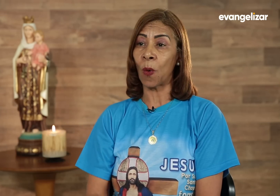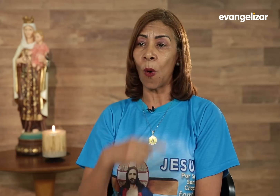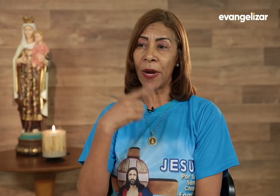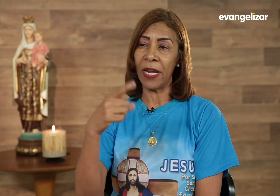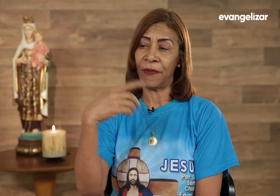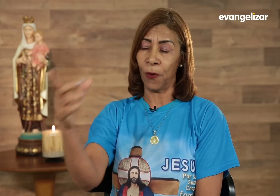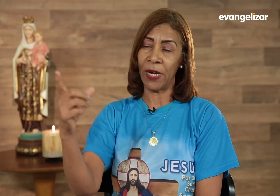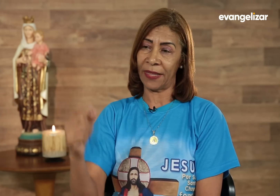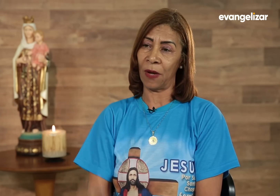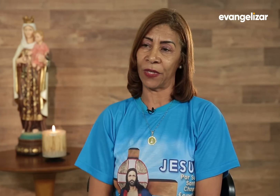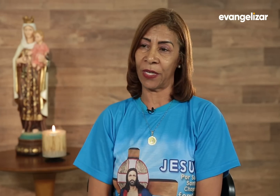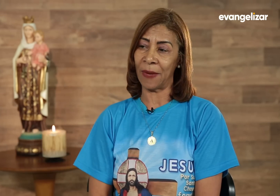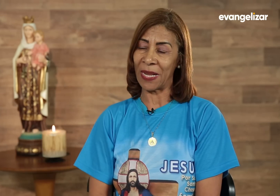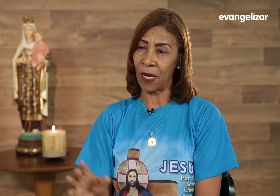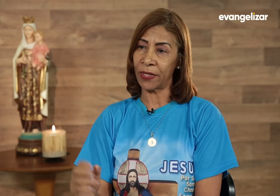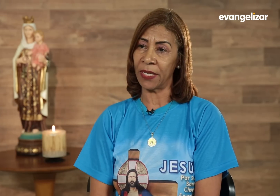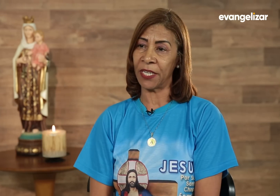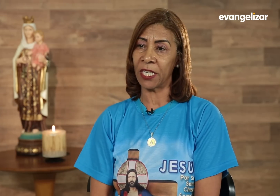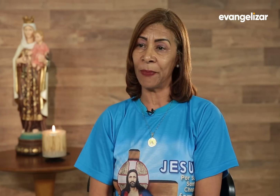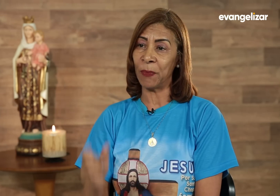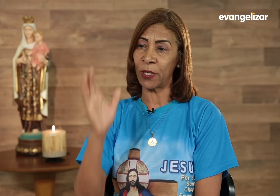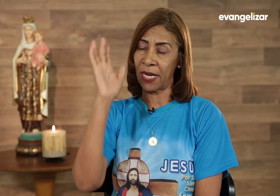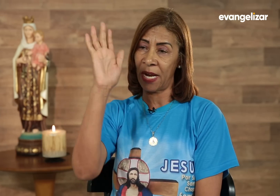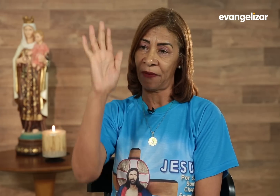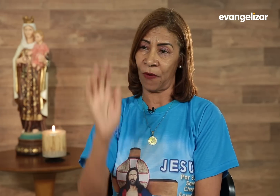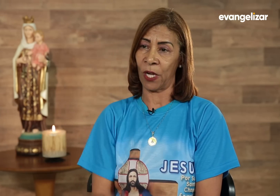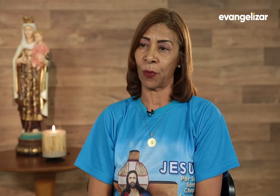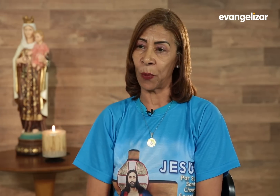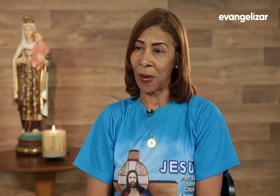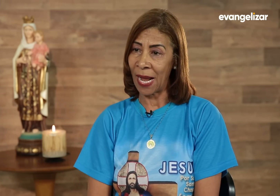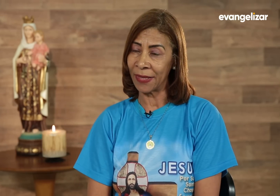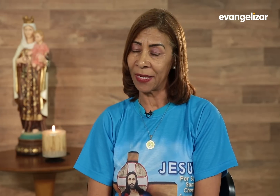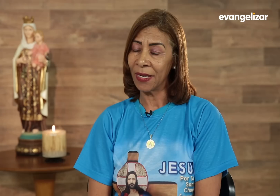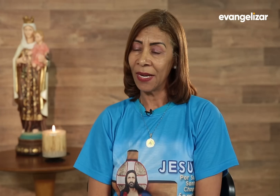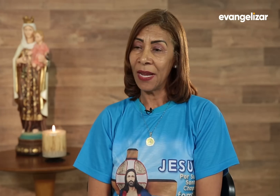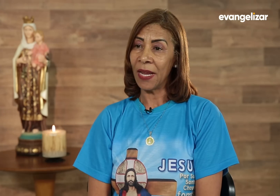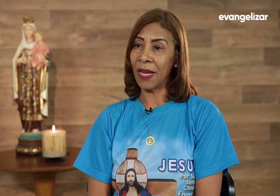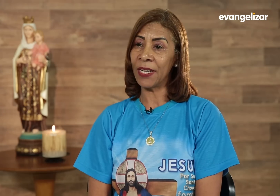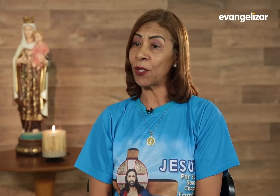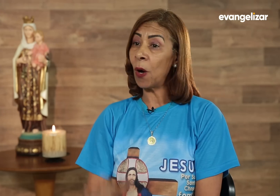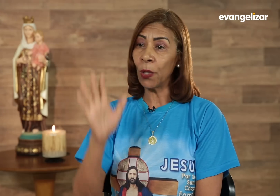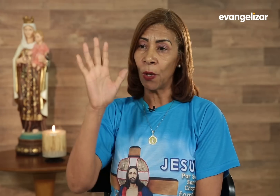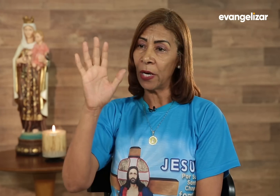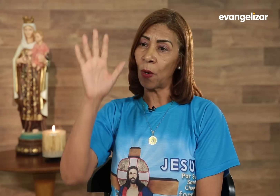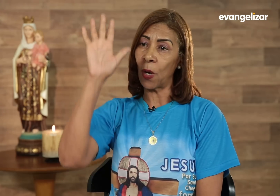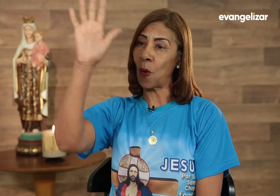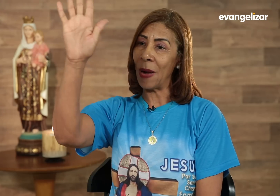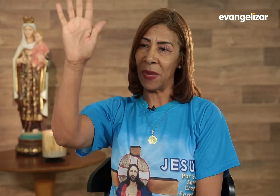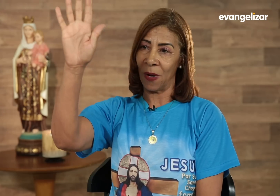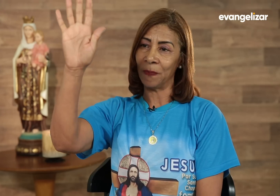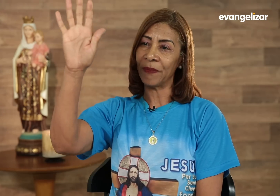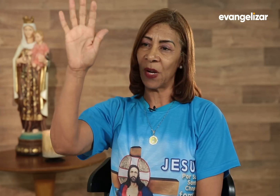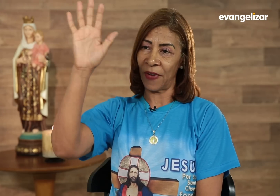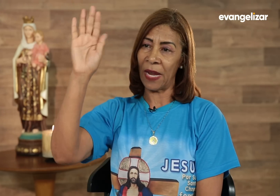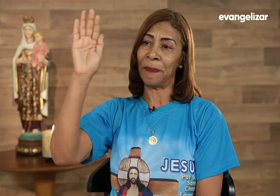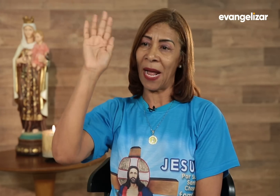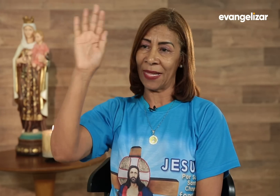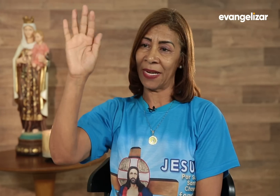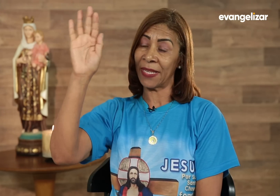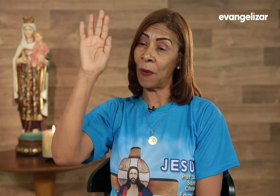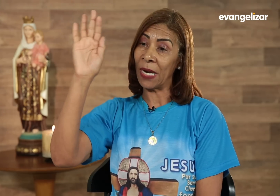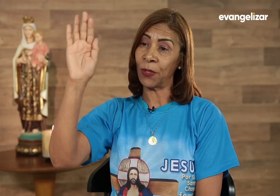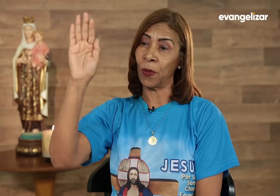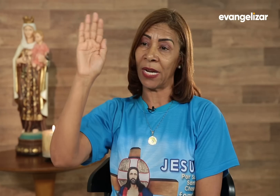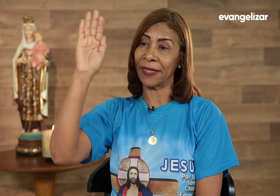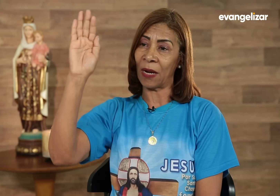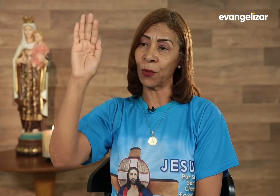conseguir. Eu corri e fui até onde ia passar o Santíssimo e mostrei a foto para o padre. Ele só olhou e colocou a mão. Eu falei,